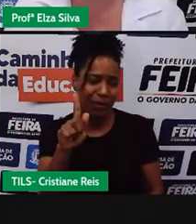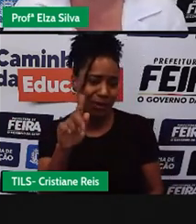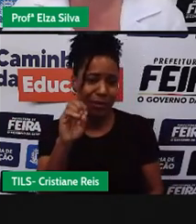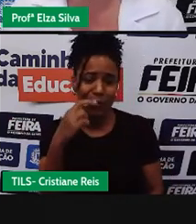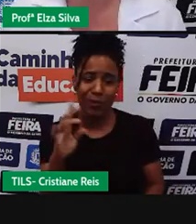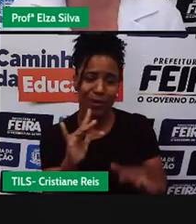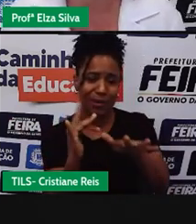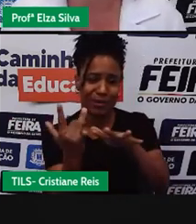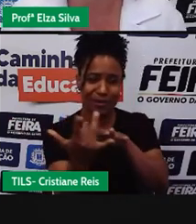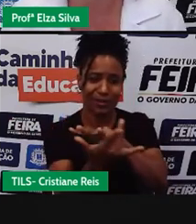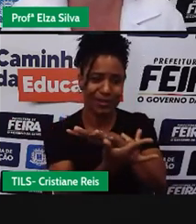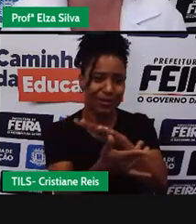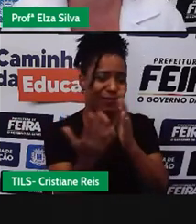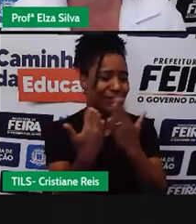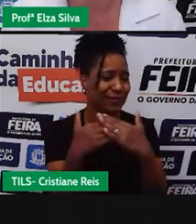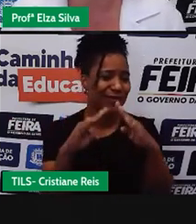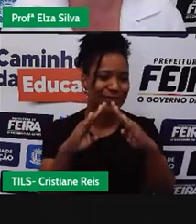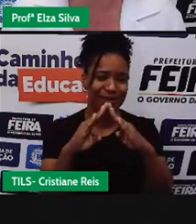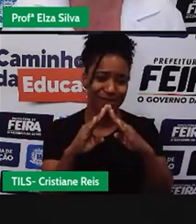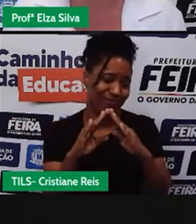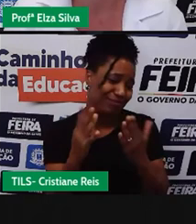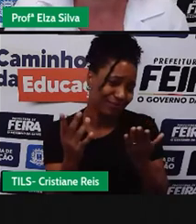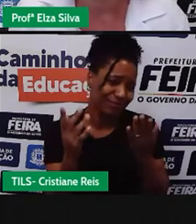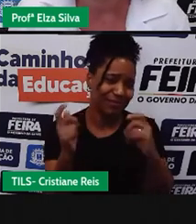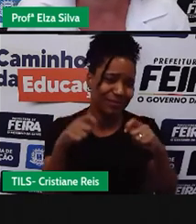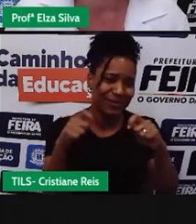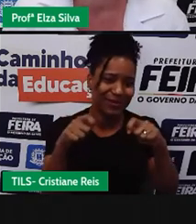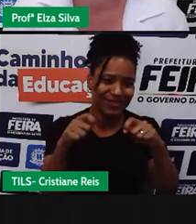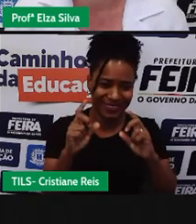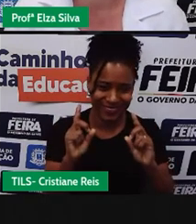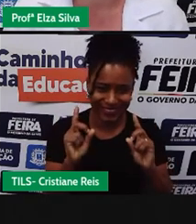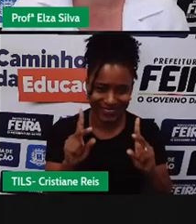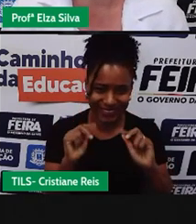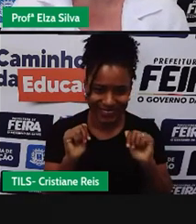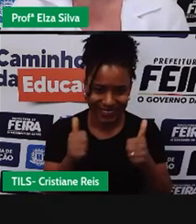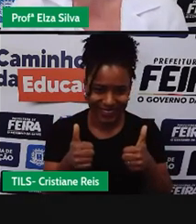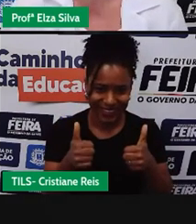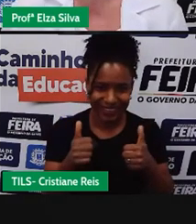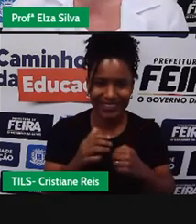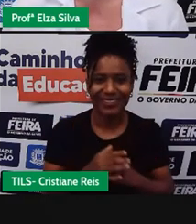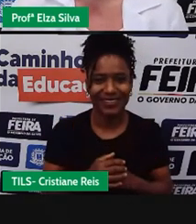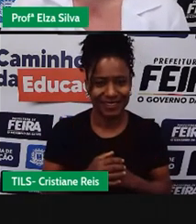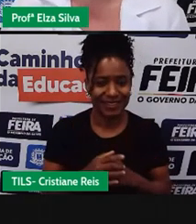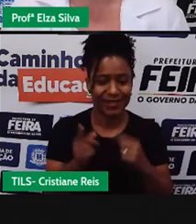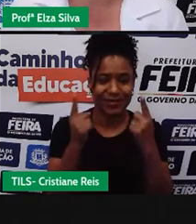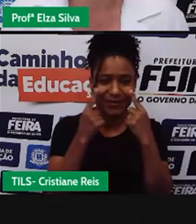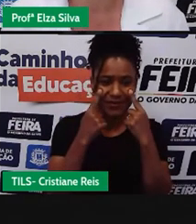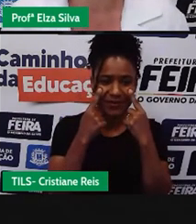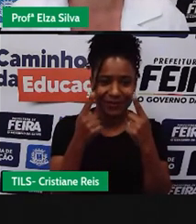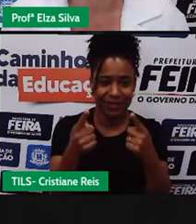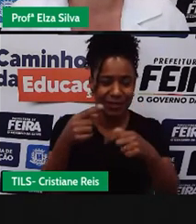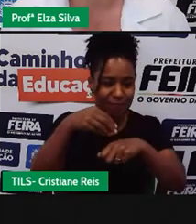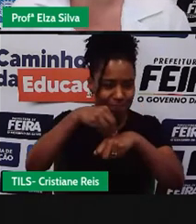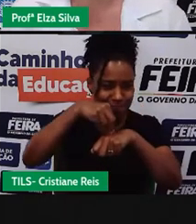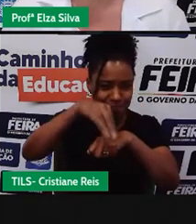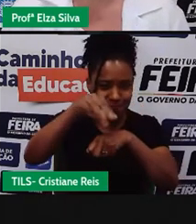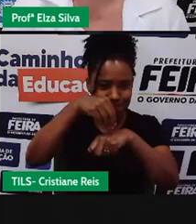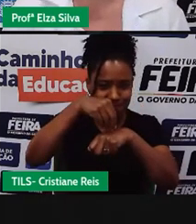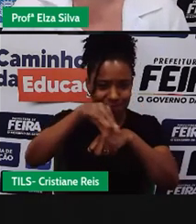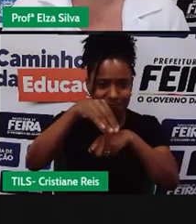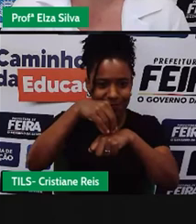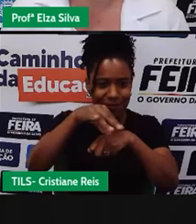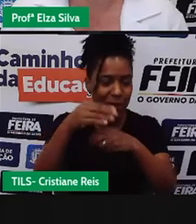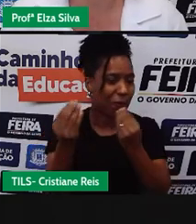sua escola, por exemplo. Ok? Então, segue aí dicas para que